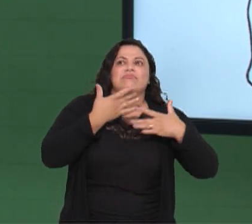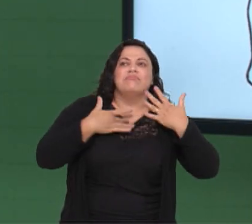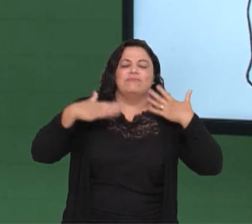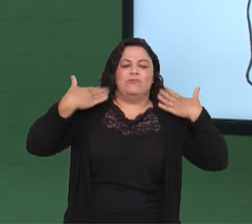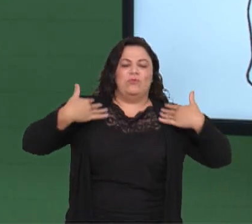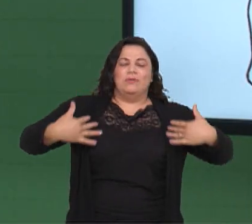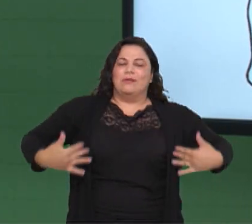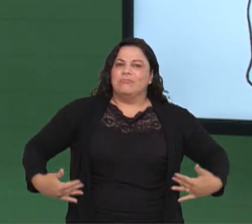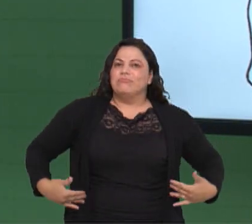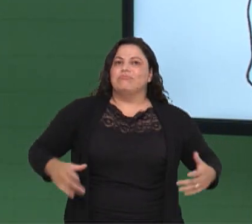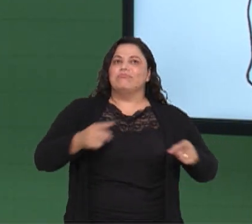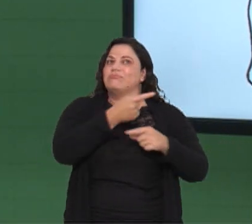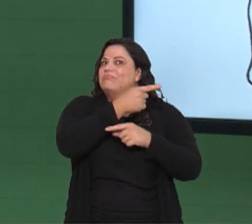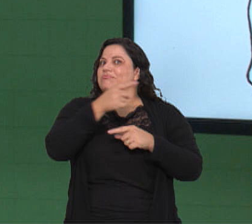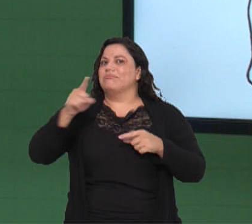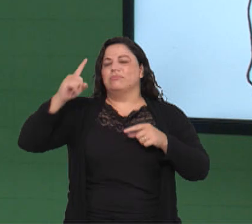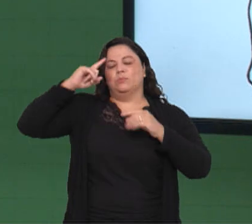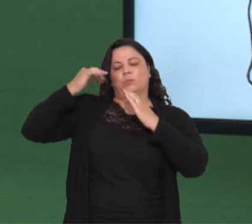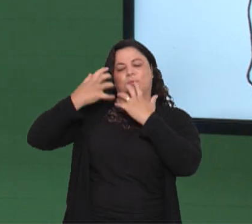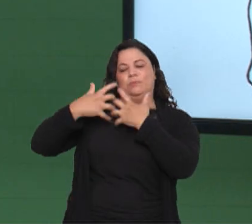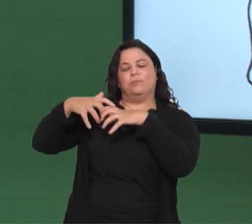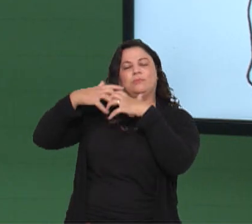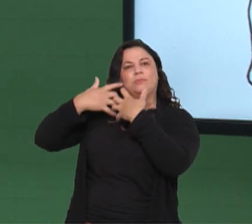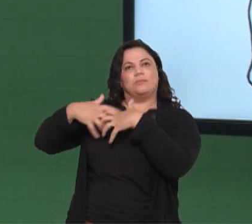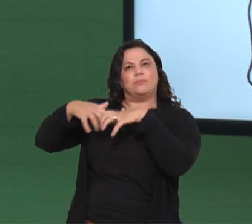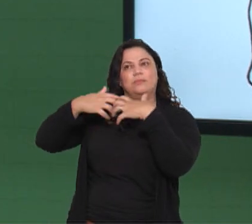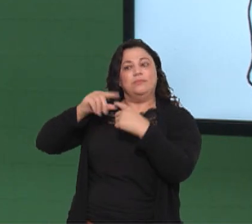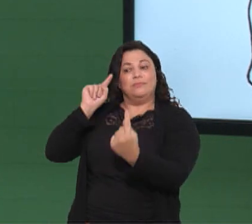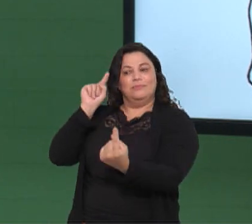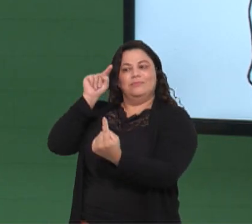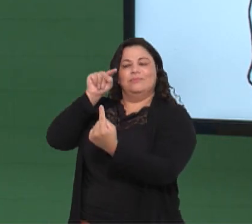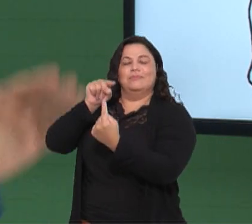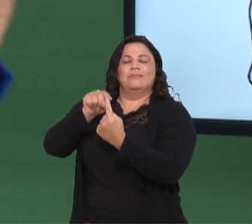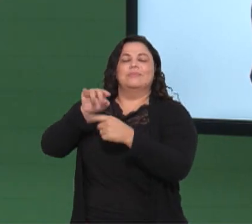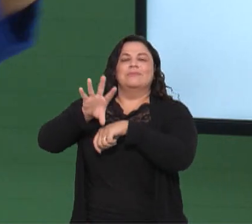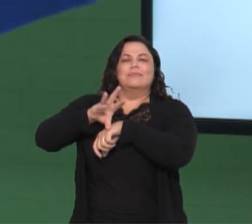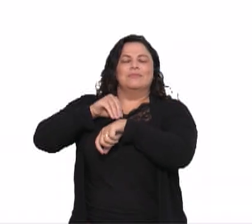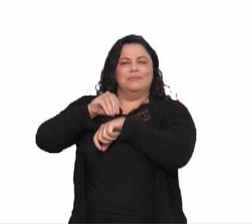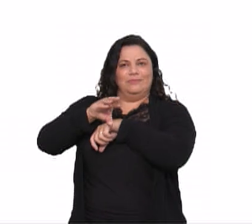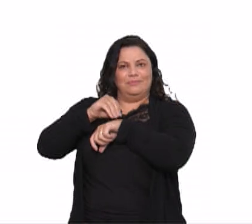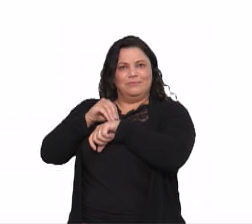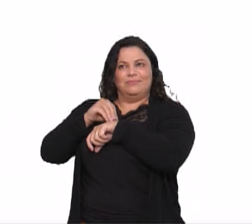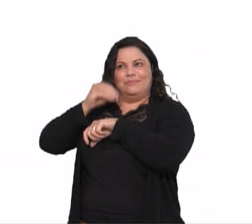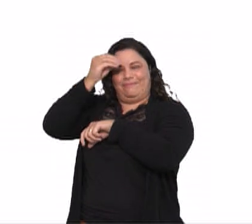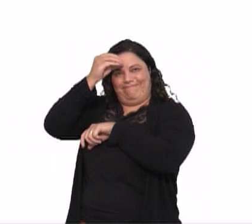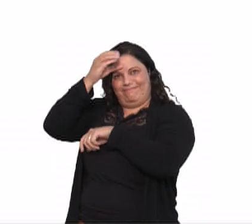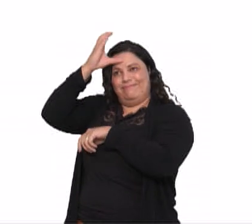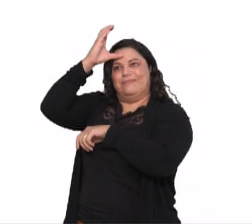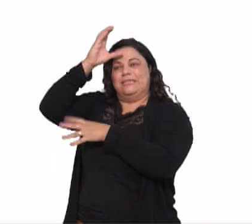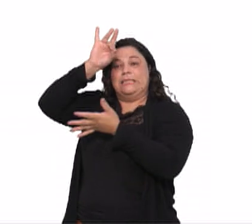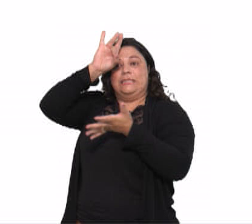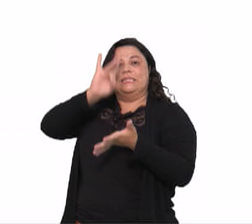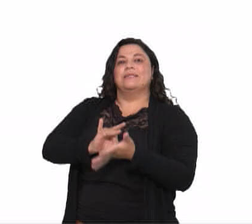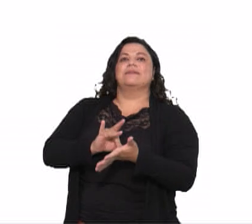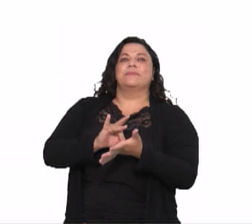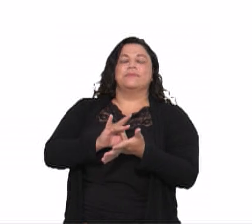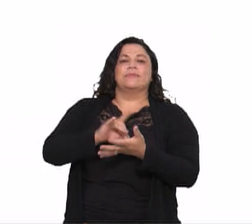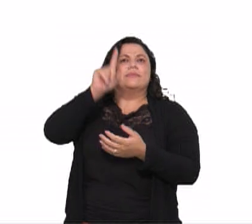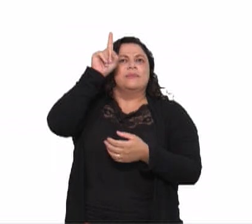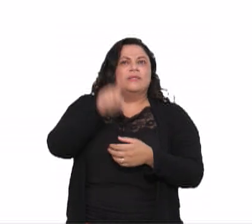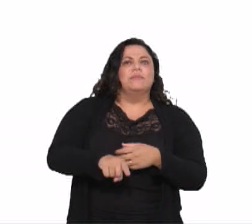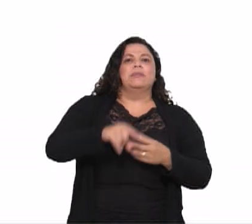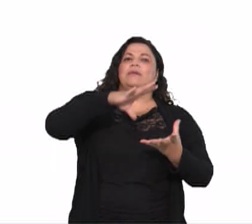do pensamento bem estruturado, vai atingir um conhecimento verdadeiro. Tá? Então, é por meio desta parte da alma que